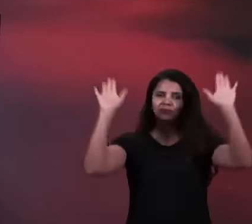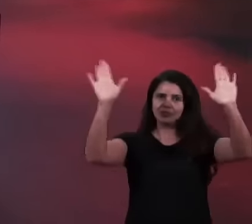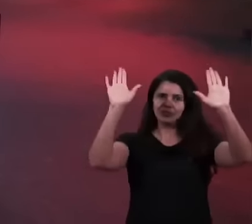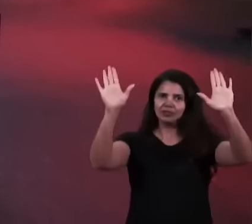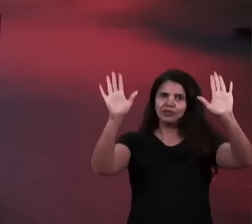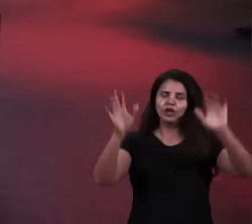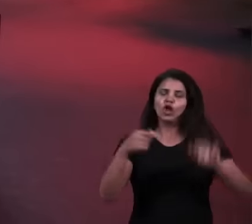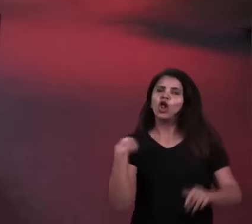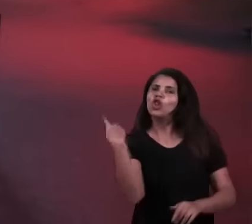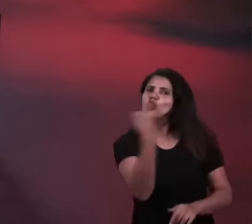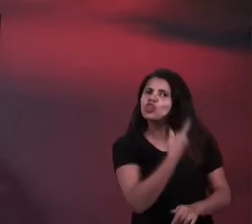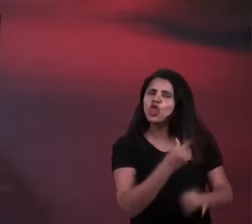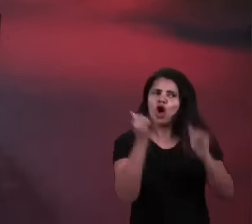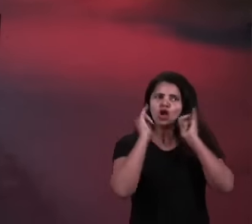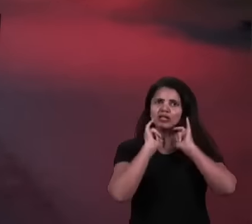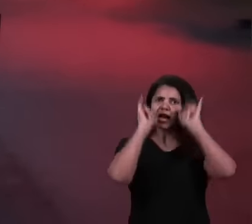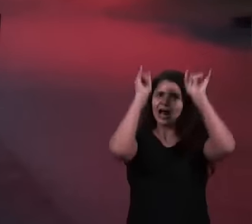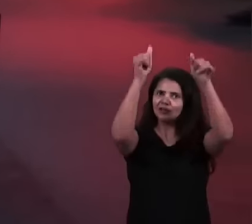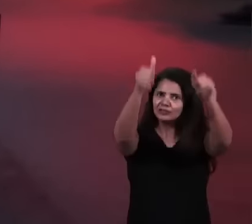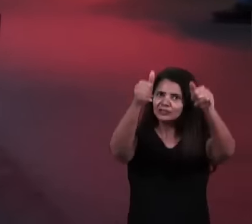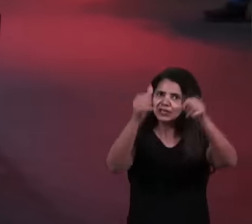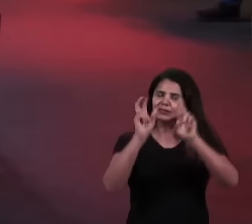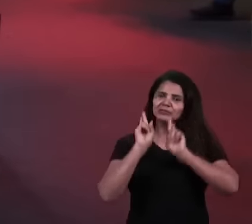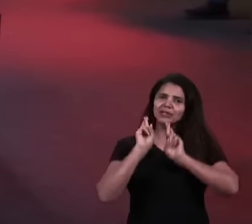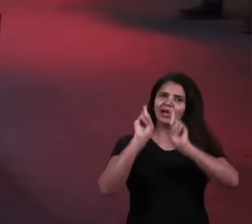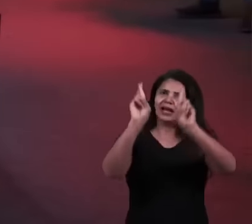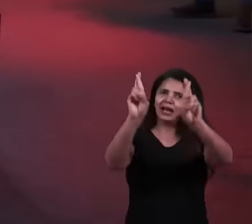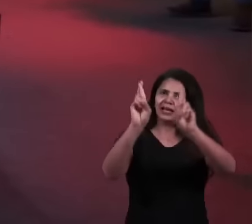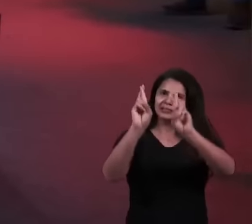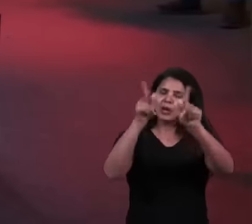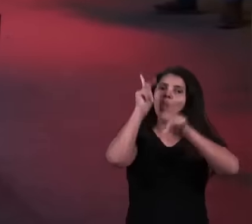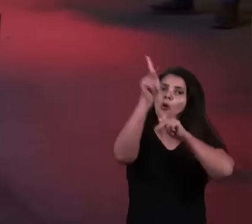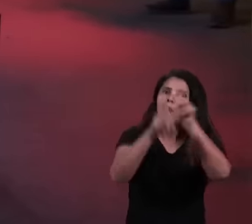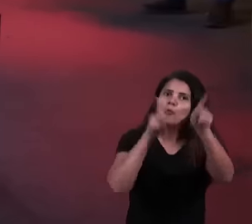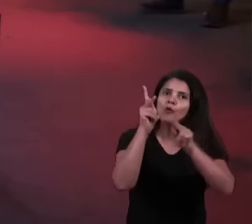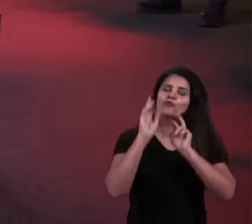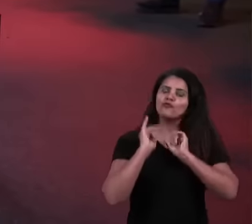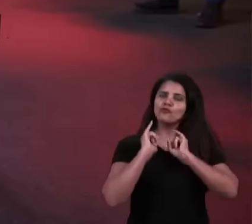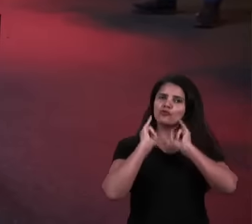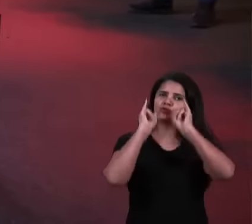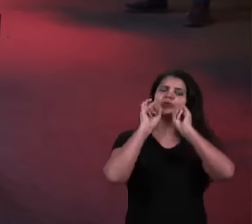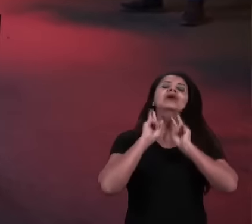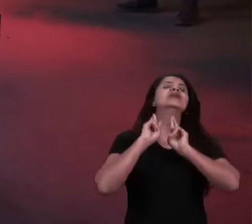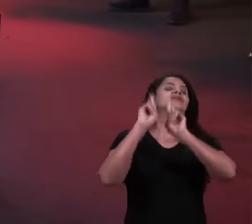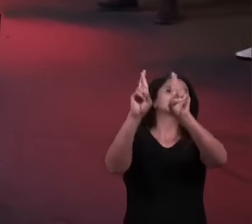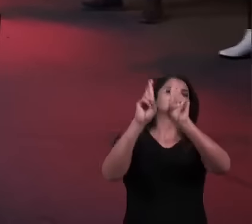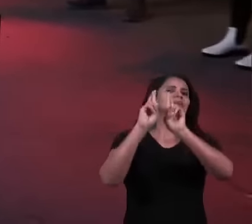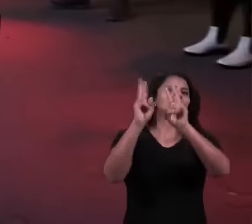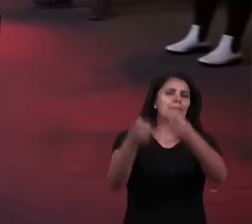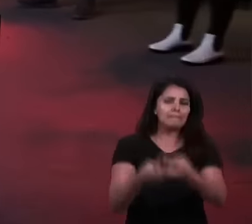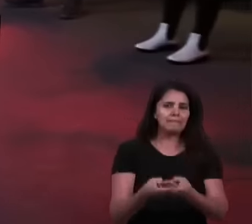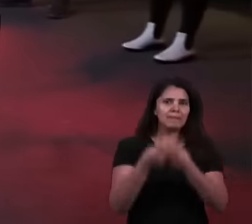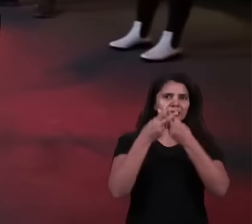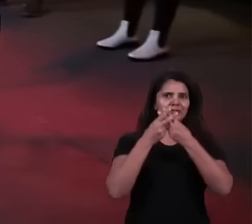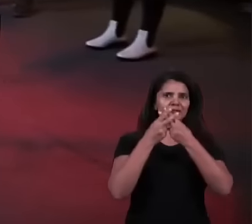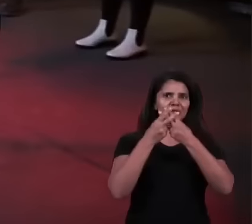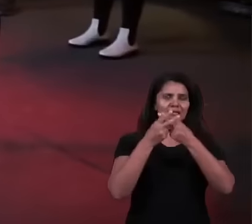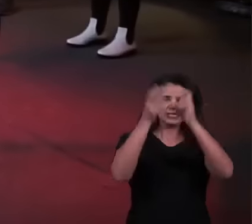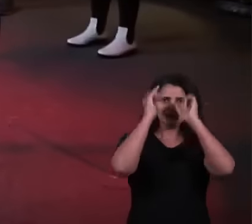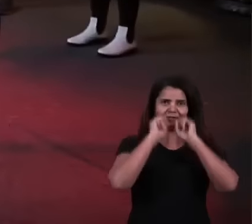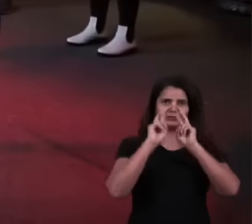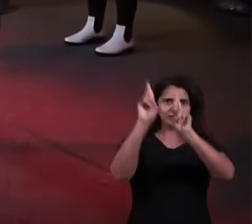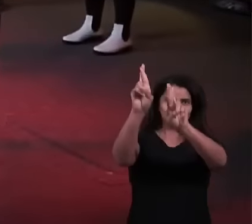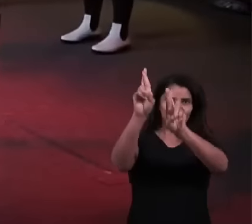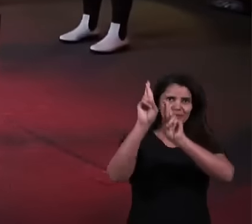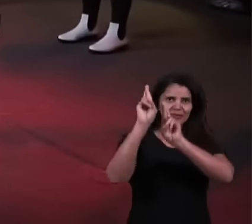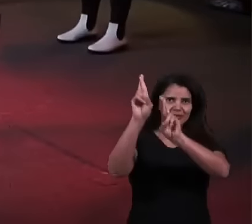somos anunciadores da esperança viva, o povo da esperança, prisioneiros da esperança. Desde agora o